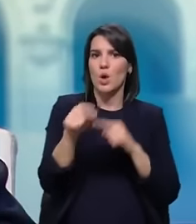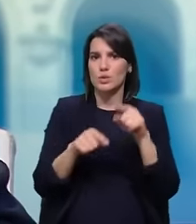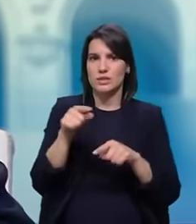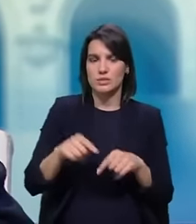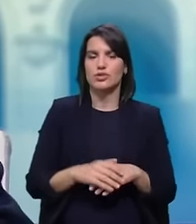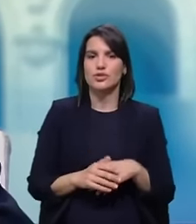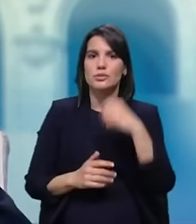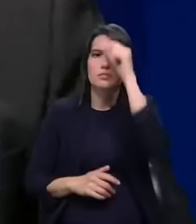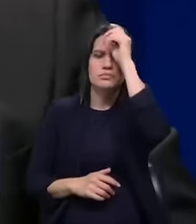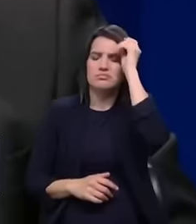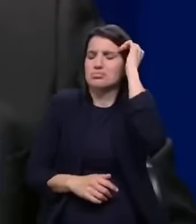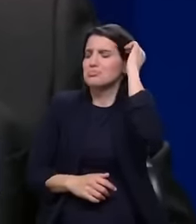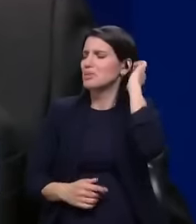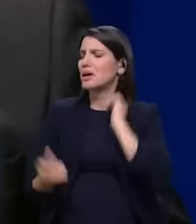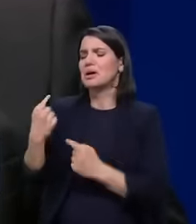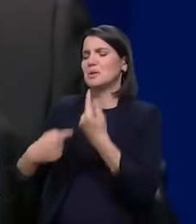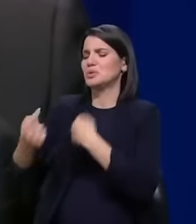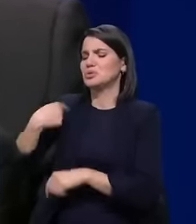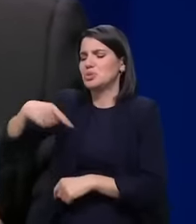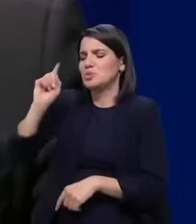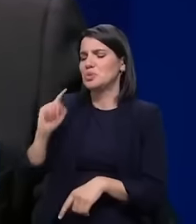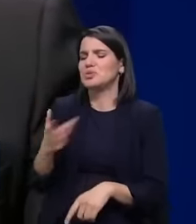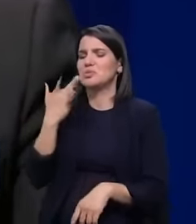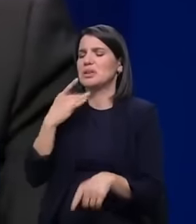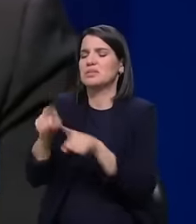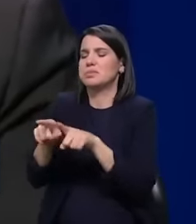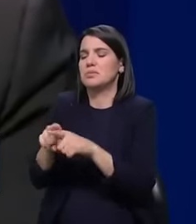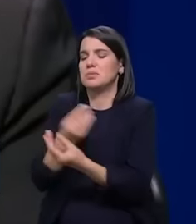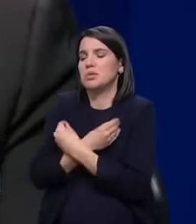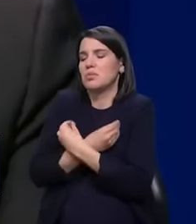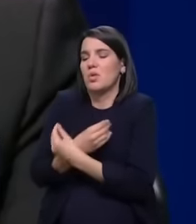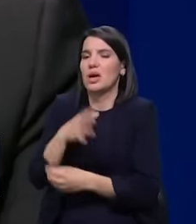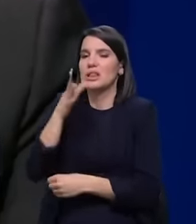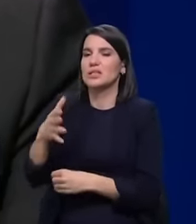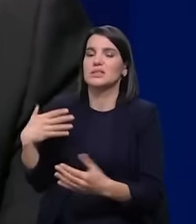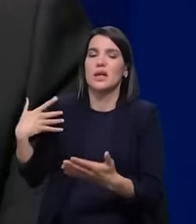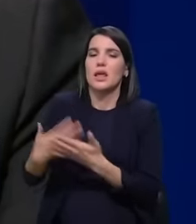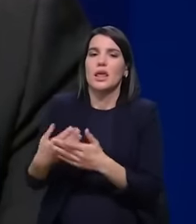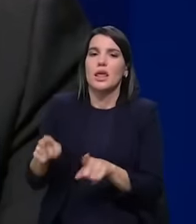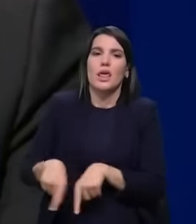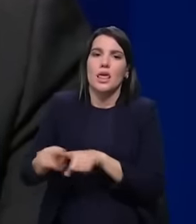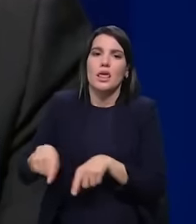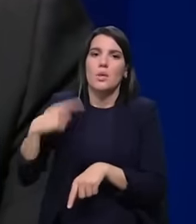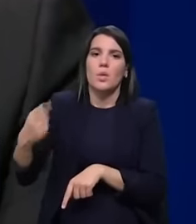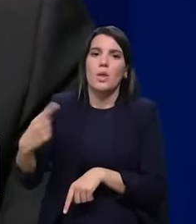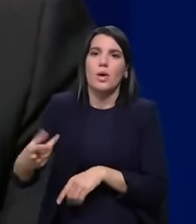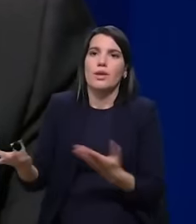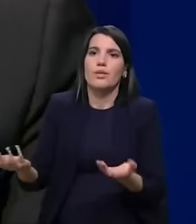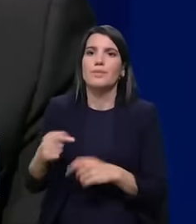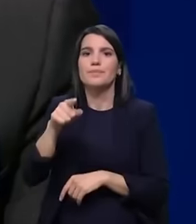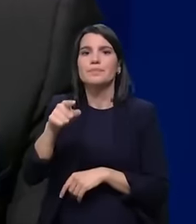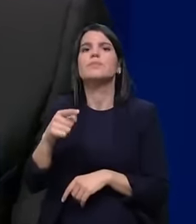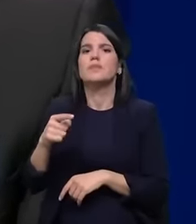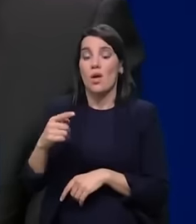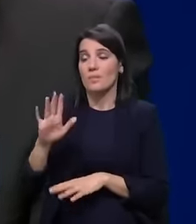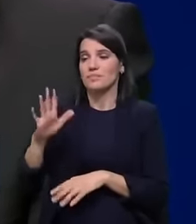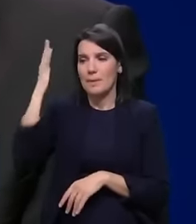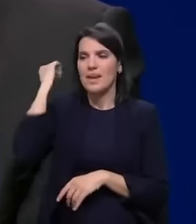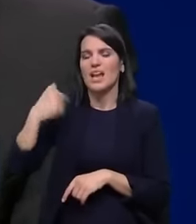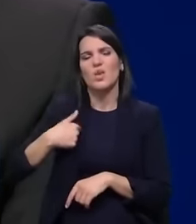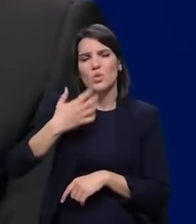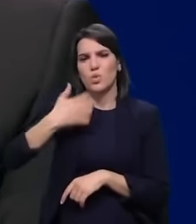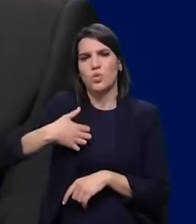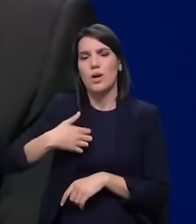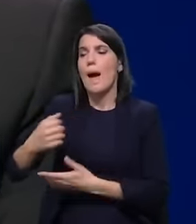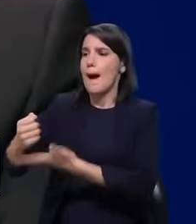que foram feitas. Não são acusações. É o mesmo disparate que o Bloco de Esquerda tem vindo a dizer todos os anos. Eu, Mariana Mortágua, há uma coisa que eu me orgulho. É, nós temos